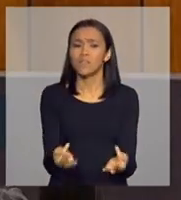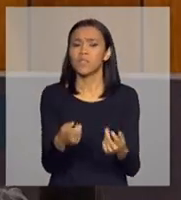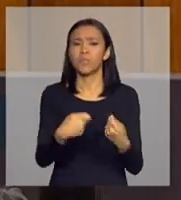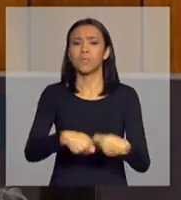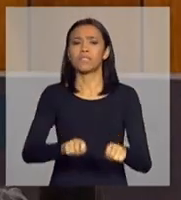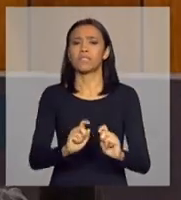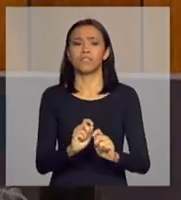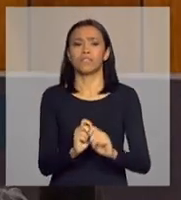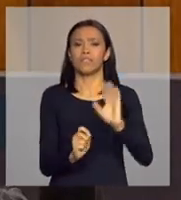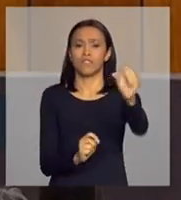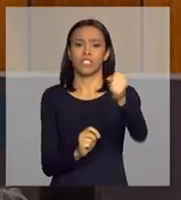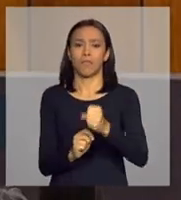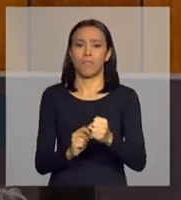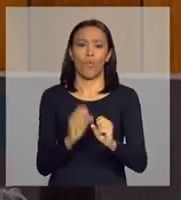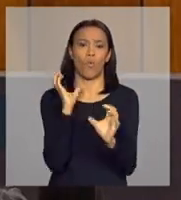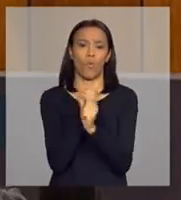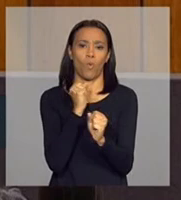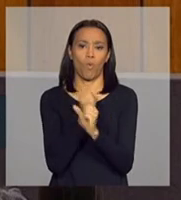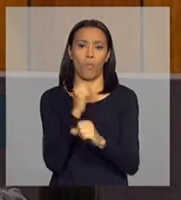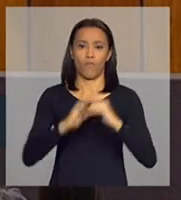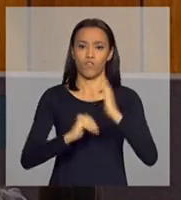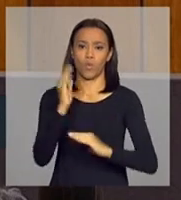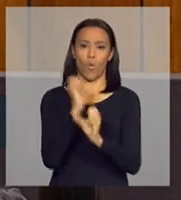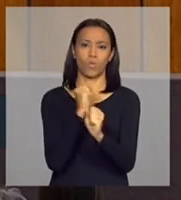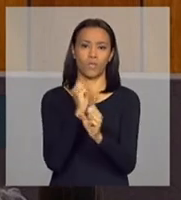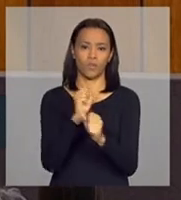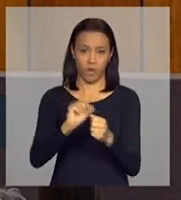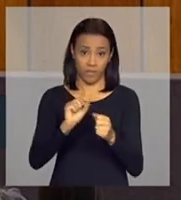contratar serviços para isso